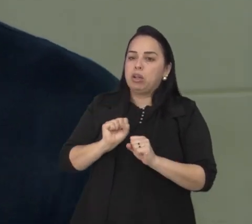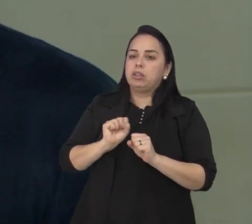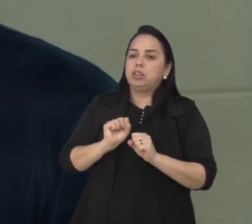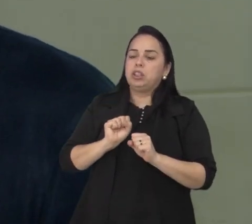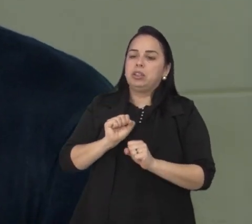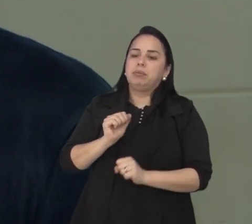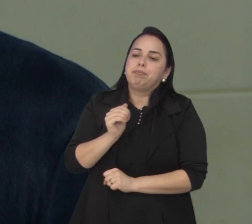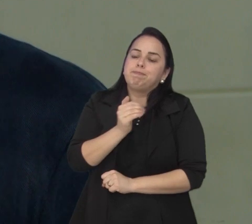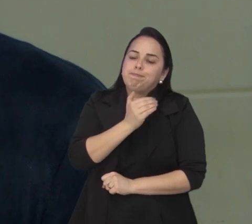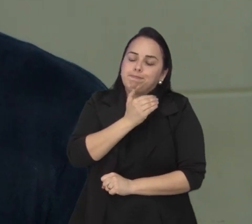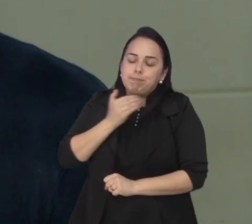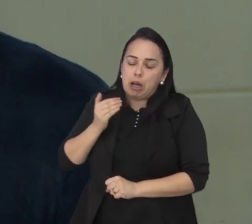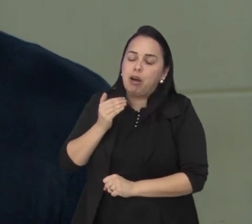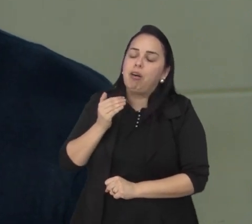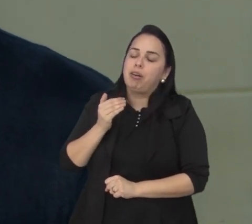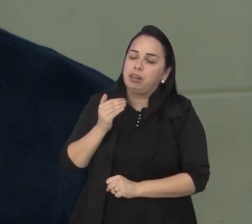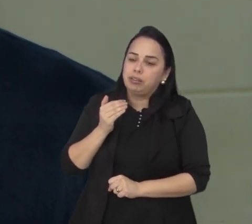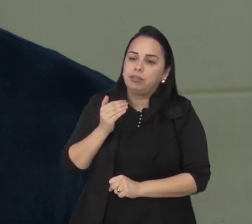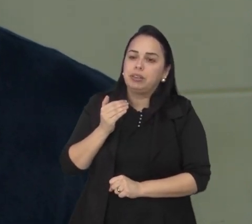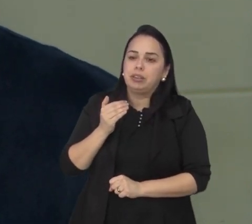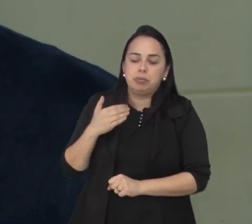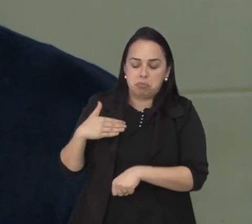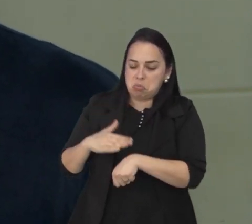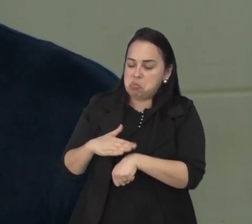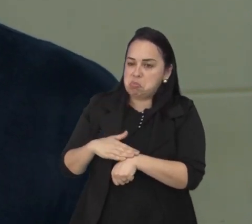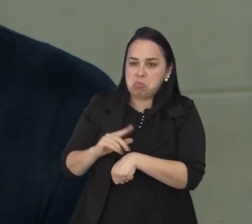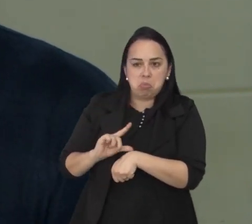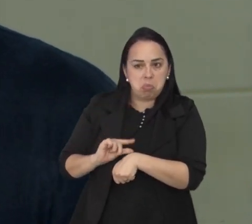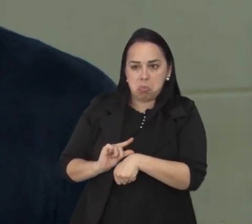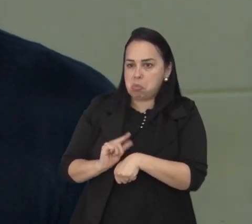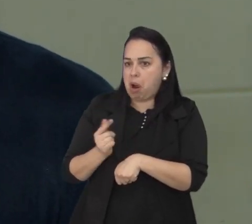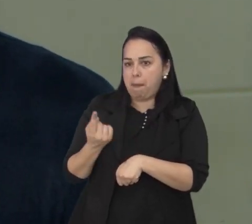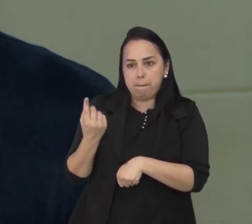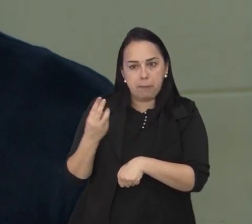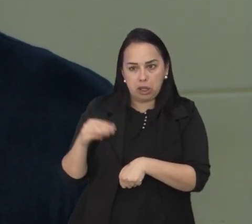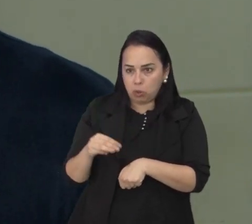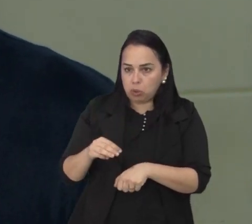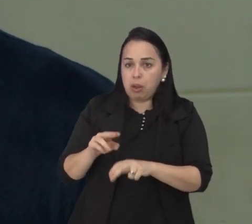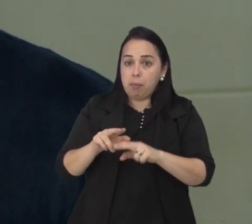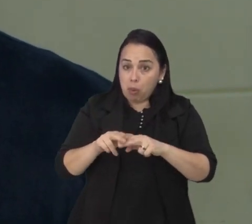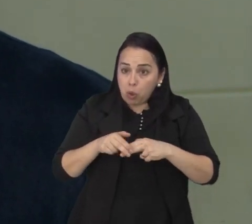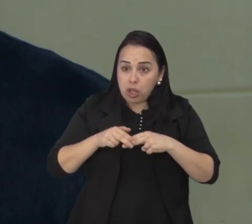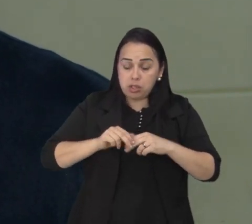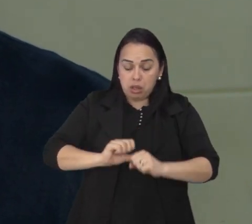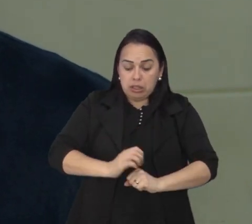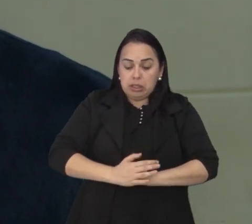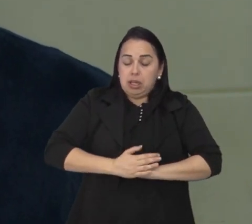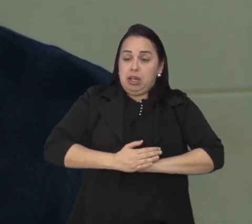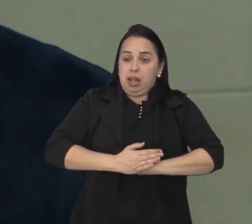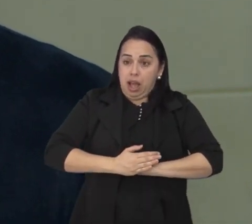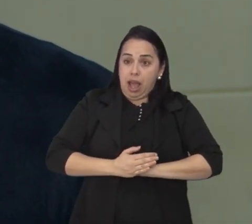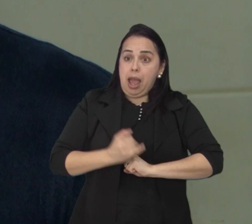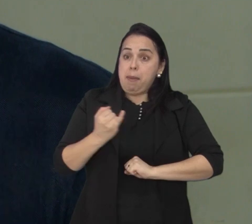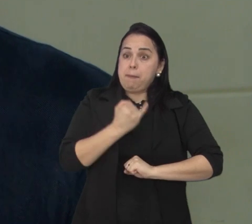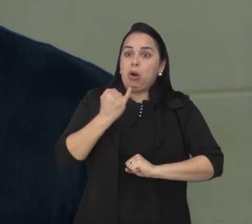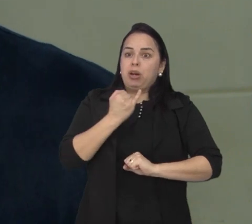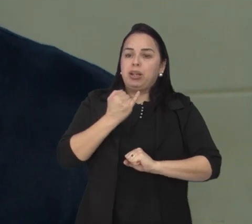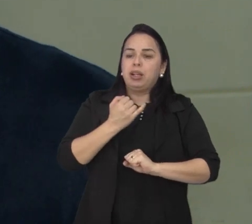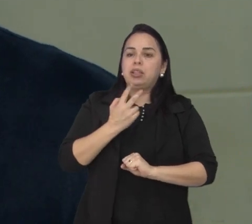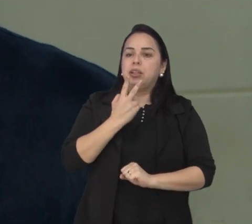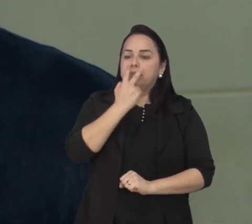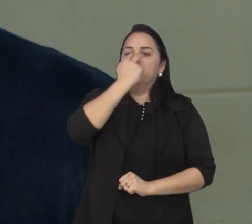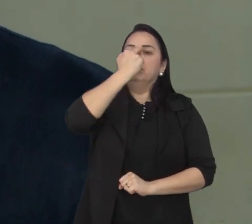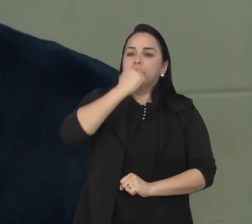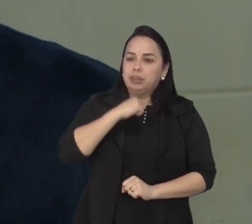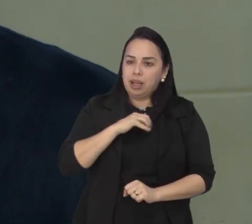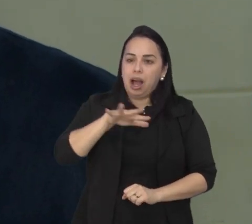parada cardiorrespiratória e levar o paciente a óbito em poucos minutos. Tanto é que nas manobras de ressuscitação, a questão aérea é importante e a gente